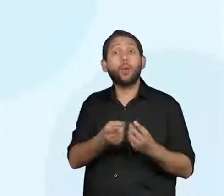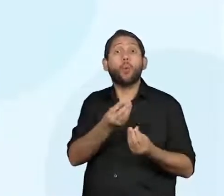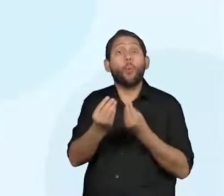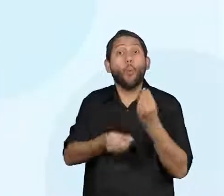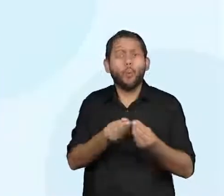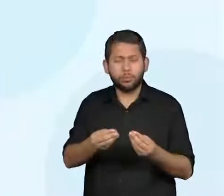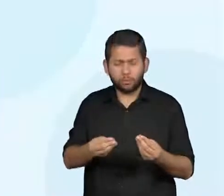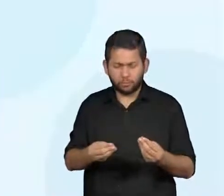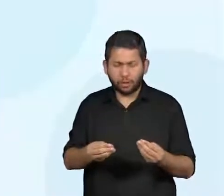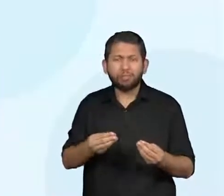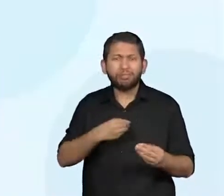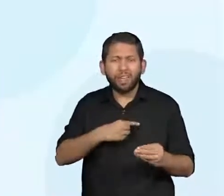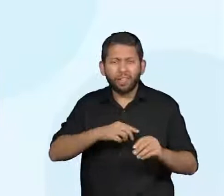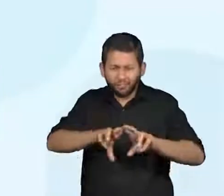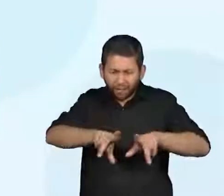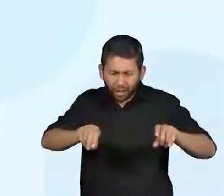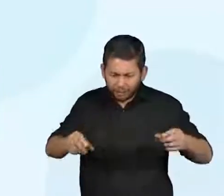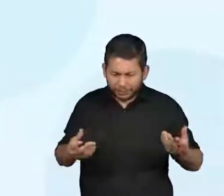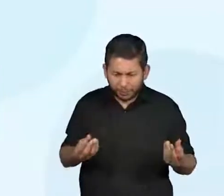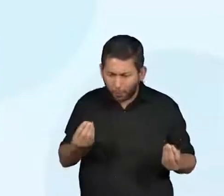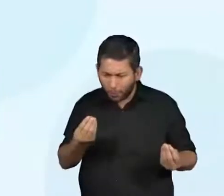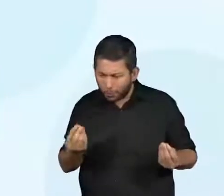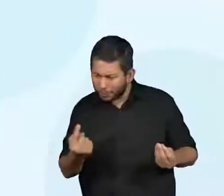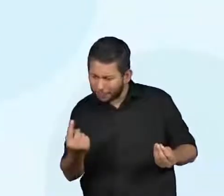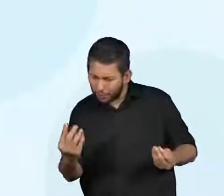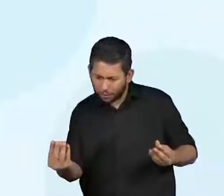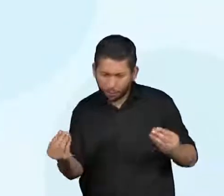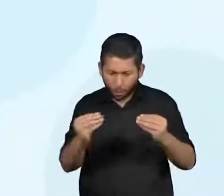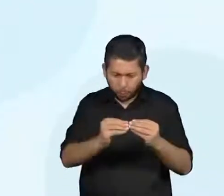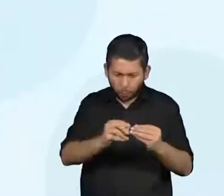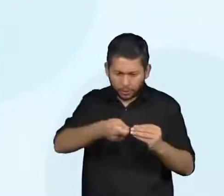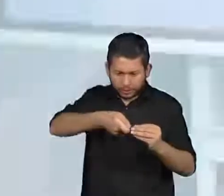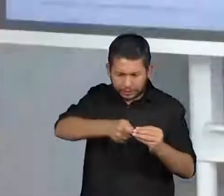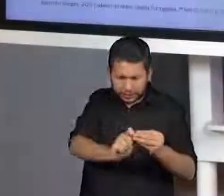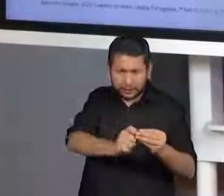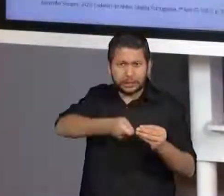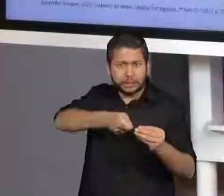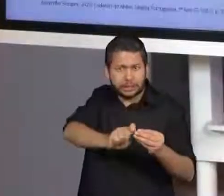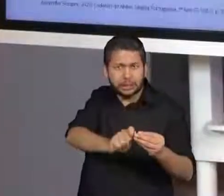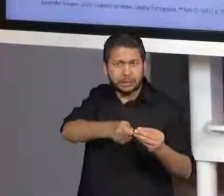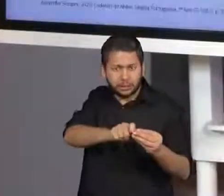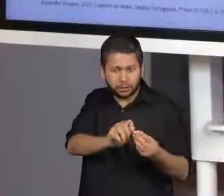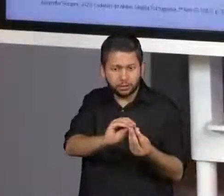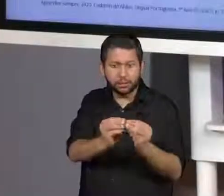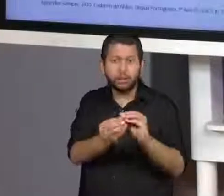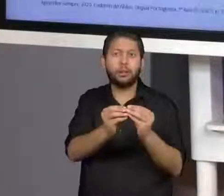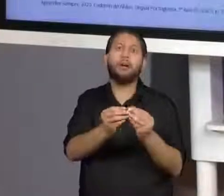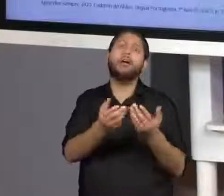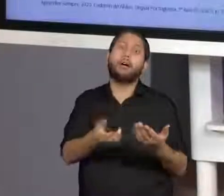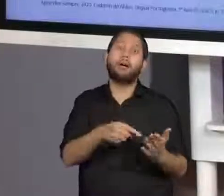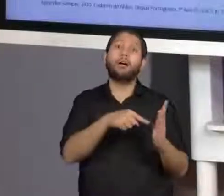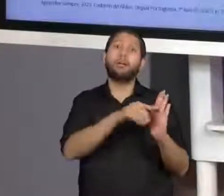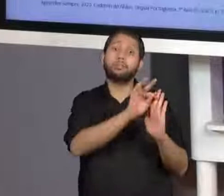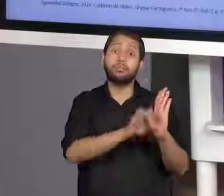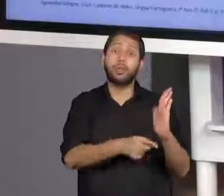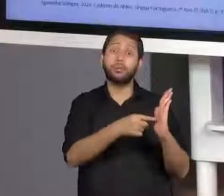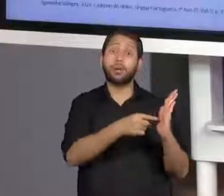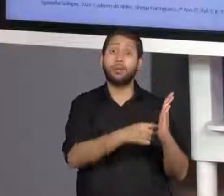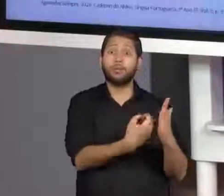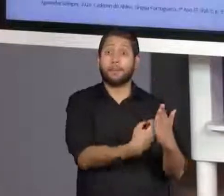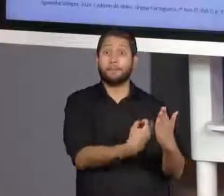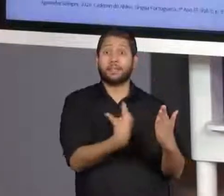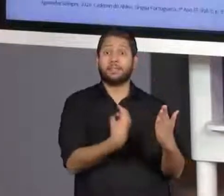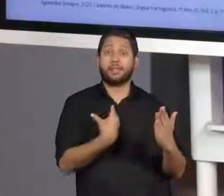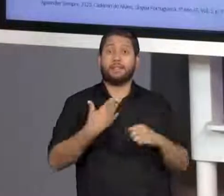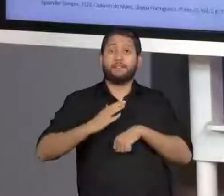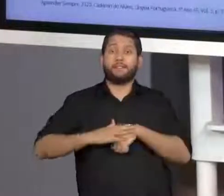Texto instrucional nos instrui. Isso mesmo. Então, na aula de hoje, nós aprendemos um pouquinho mais sobre a